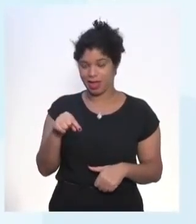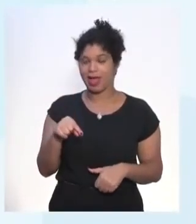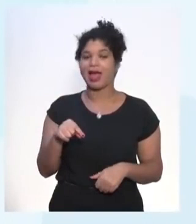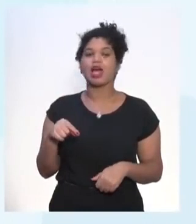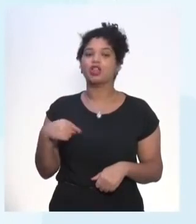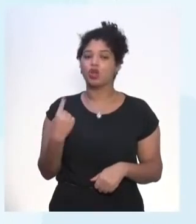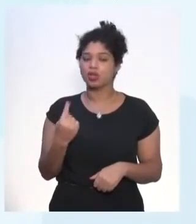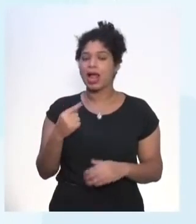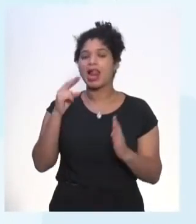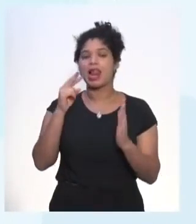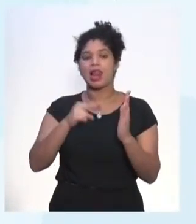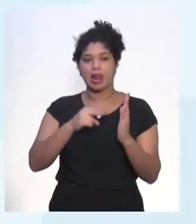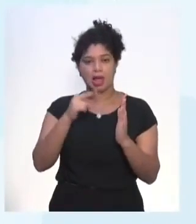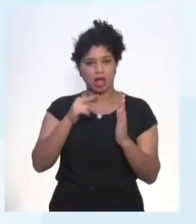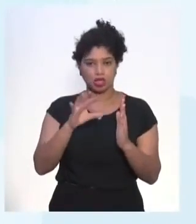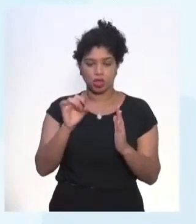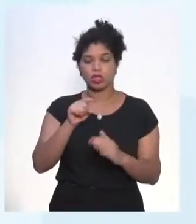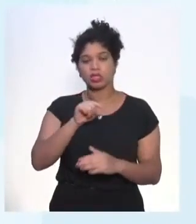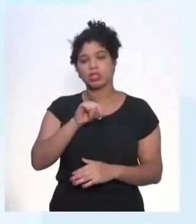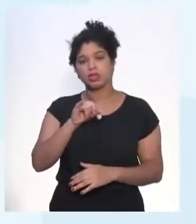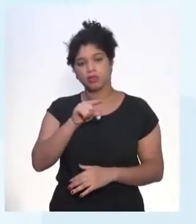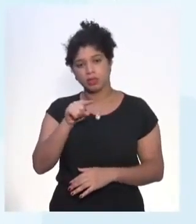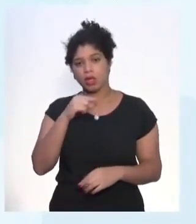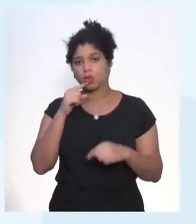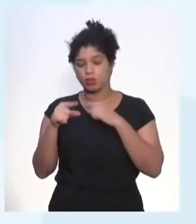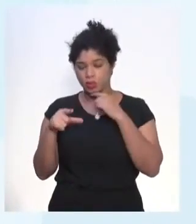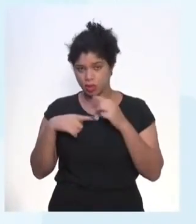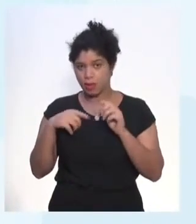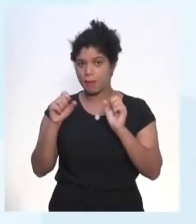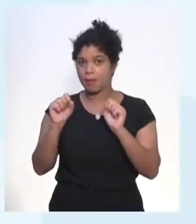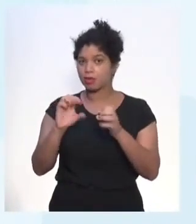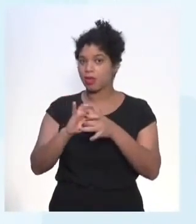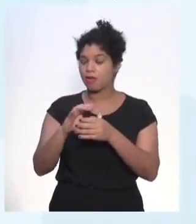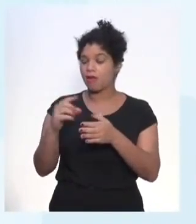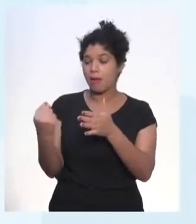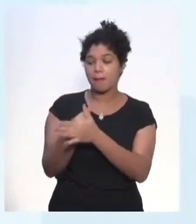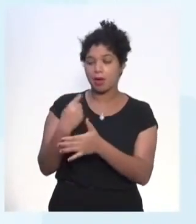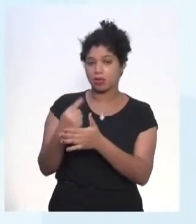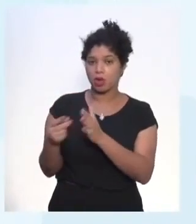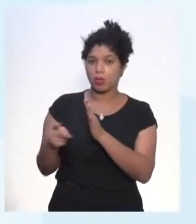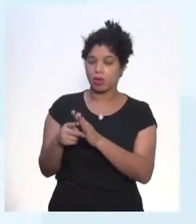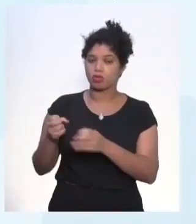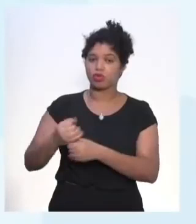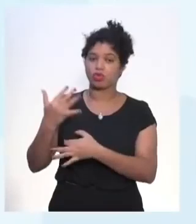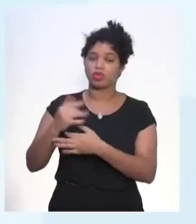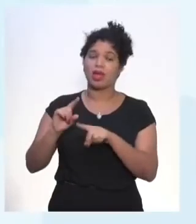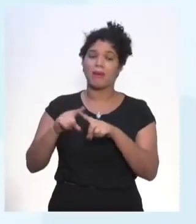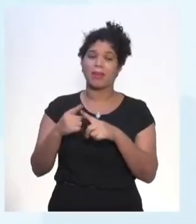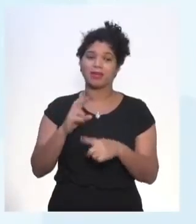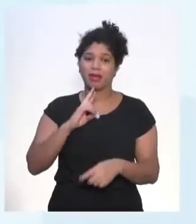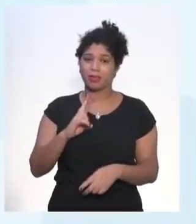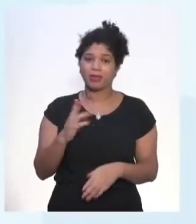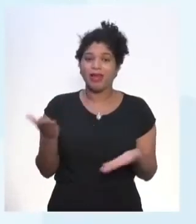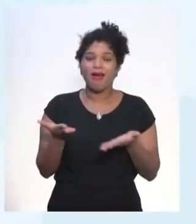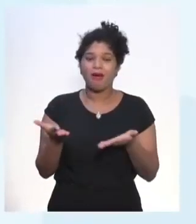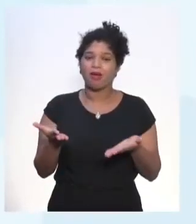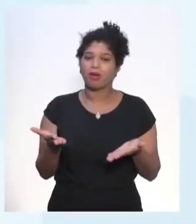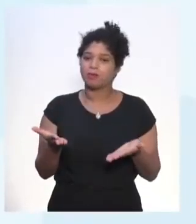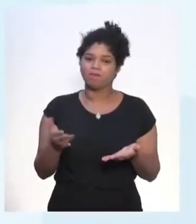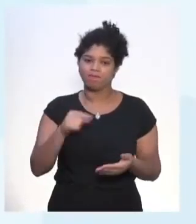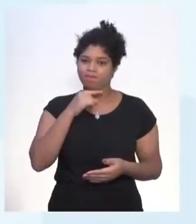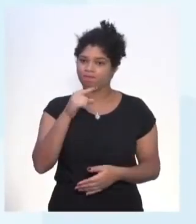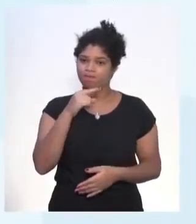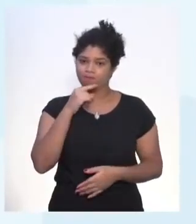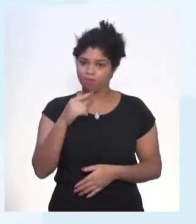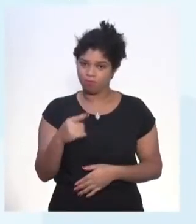só ler, né? Se vocês tiverem dúvidas, podem perguntar através do chat, mas, né, infelizmente, a gente não vai poder, neste momento, fazer uma correção